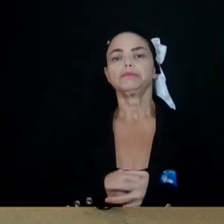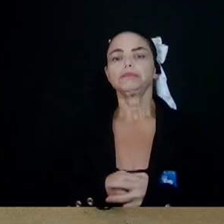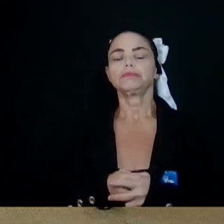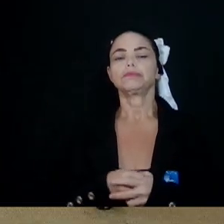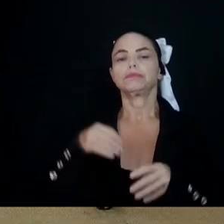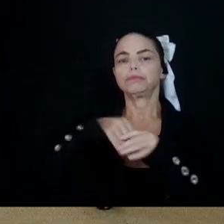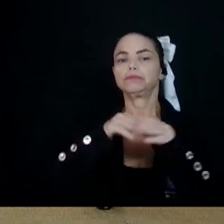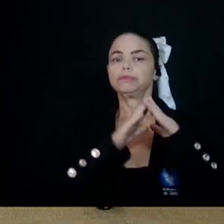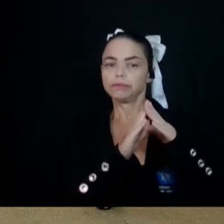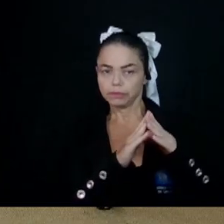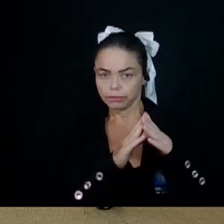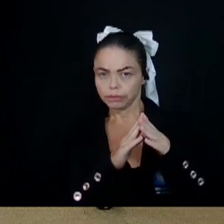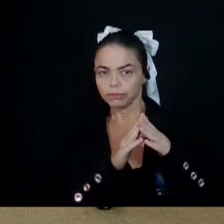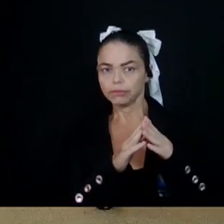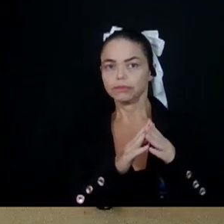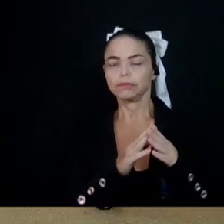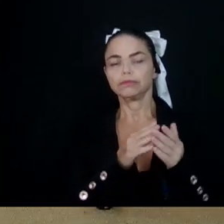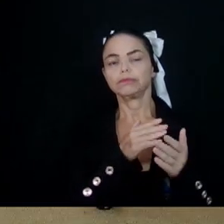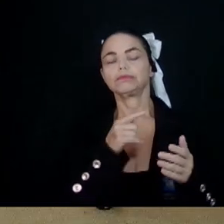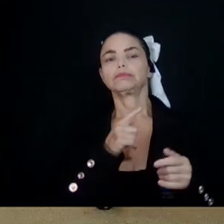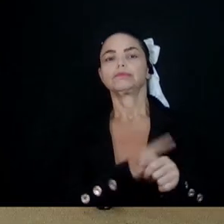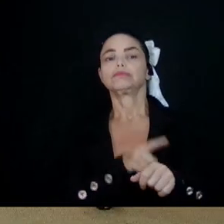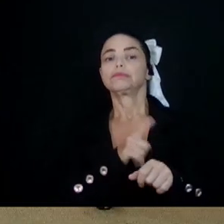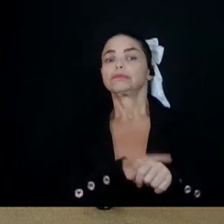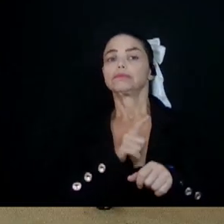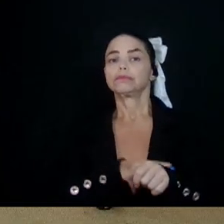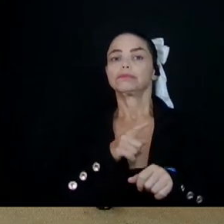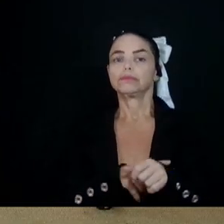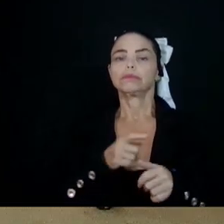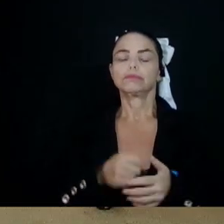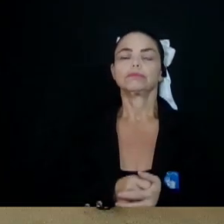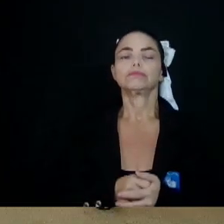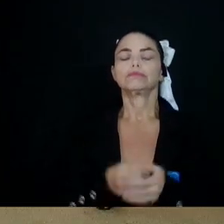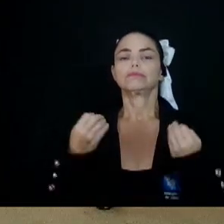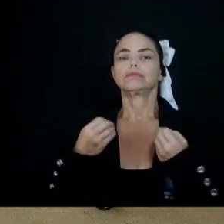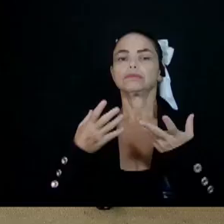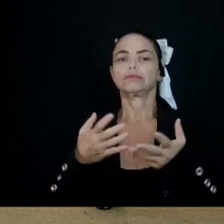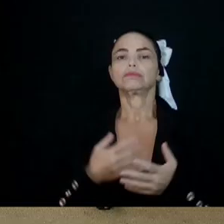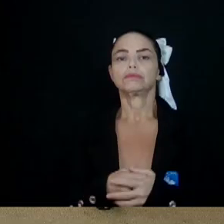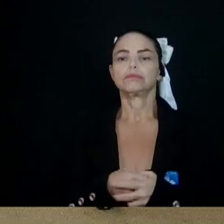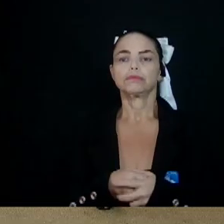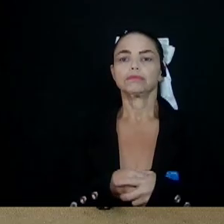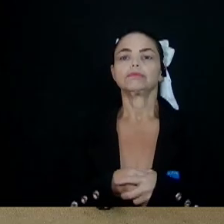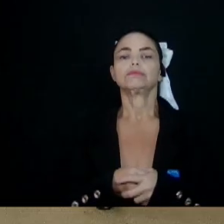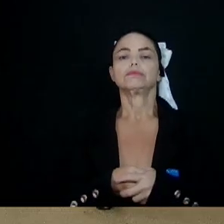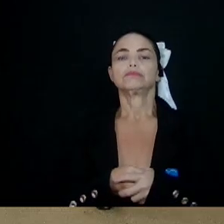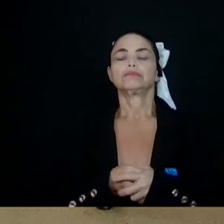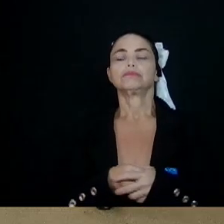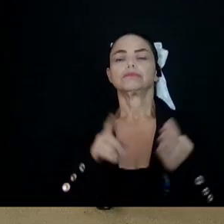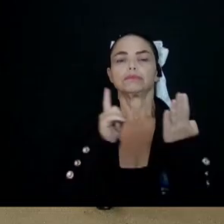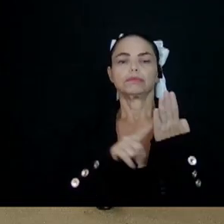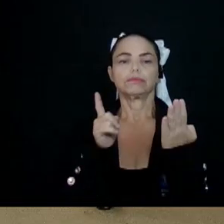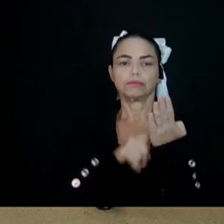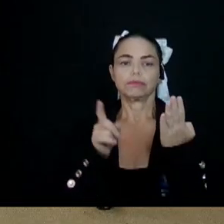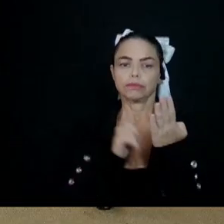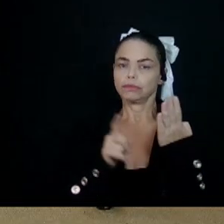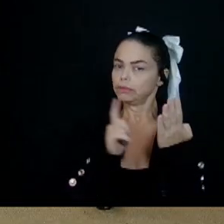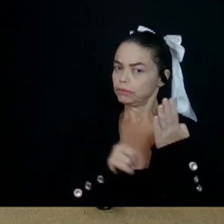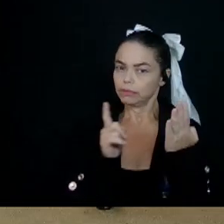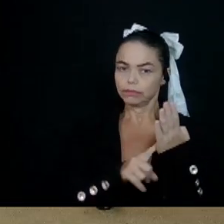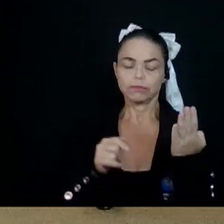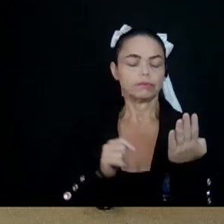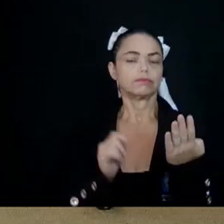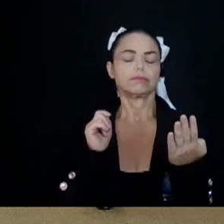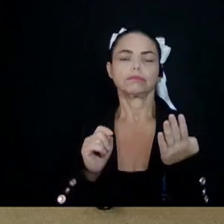de casa, a partir do momento em que nós oferecemos a eles um aparelho, né, seja um celular,